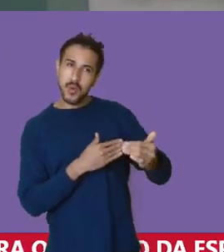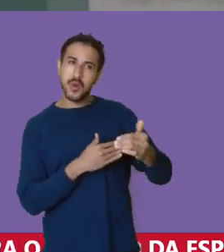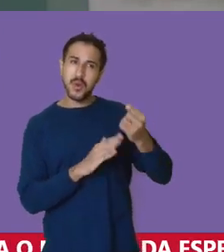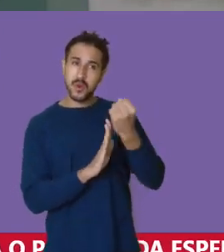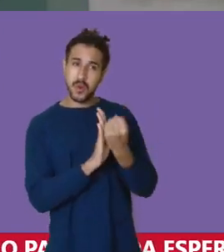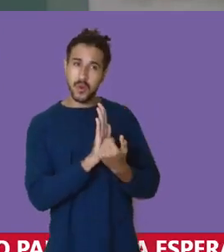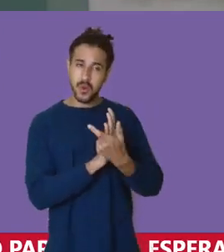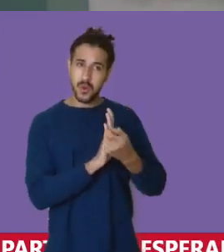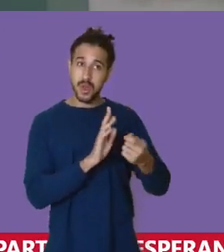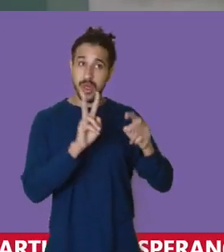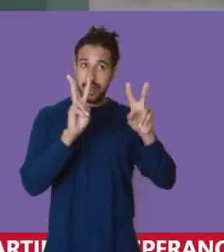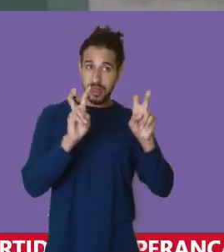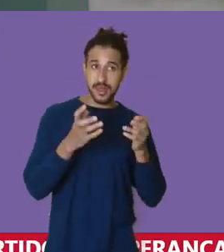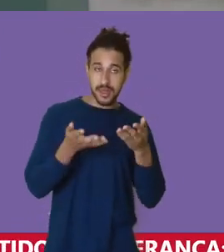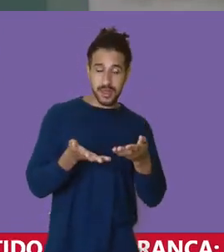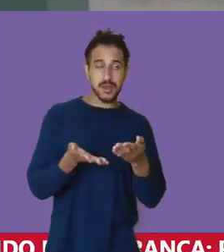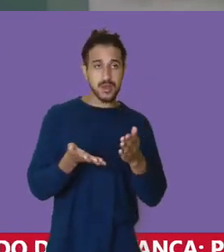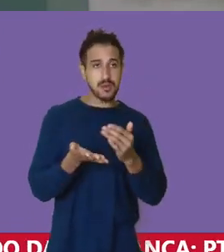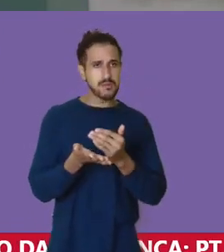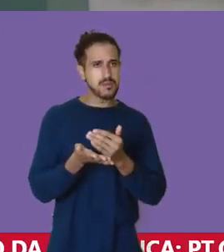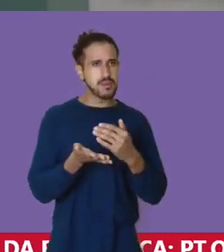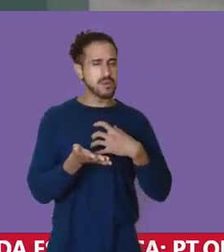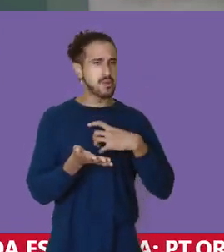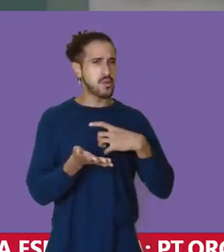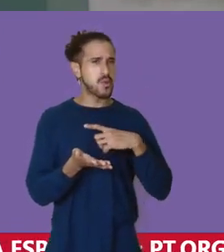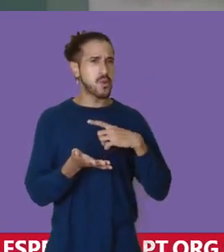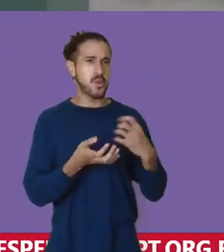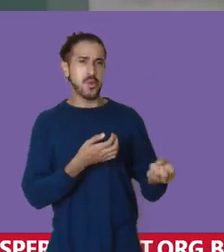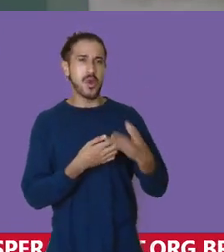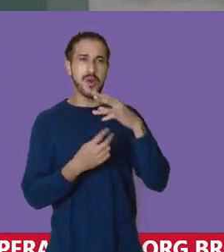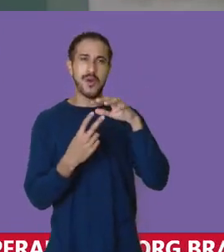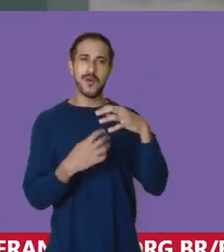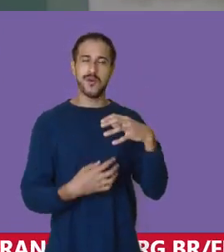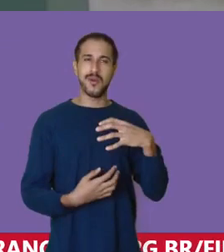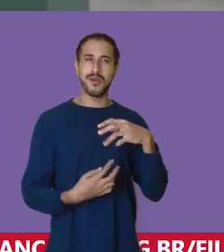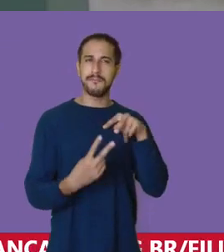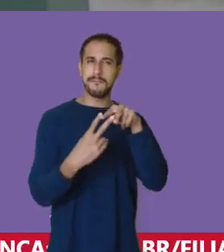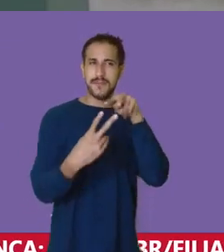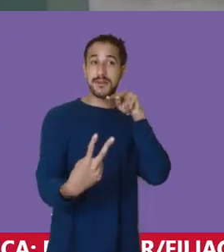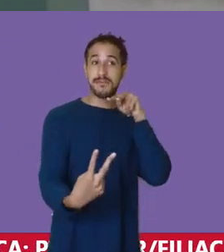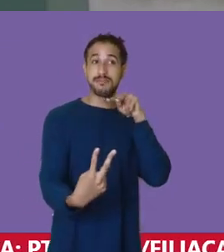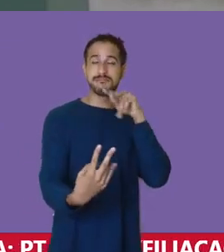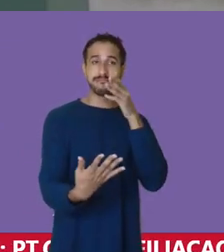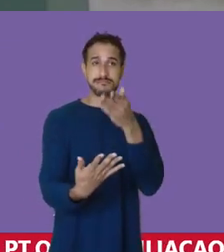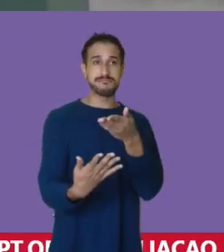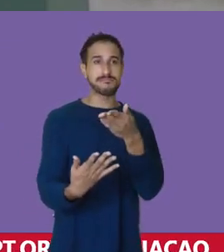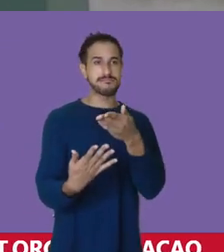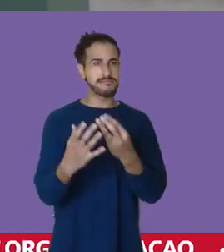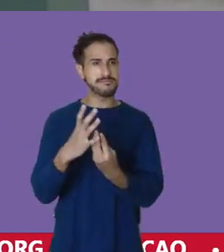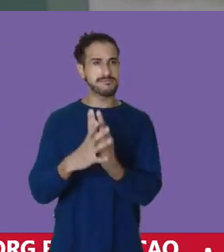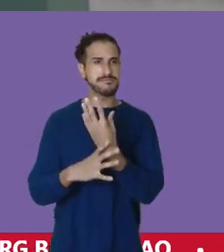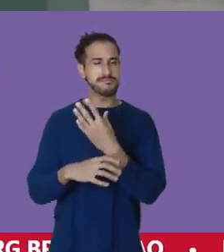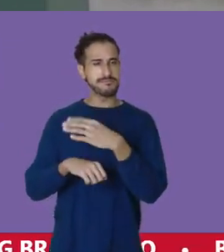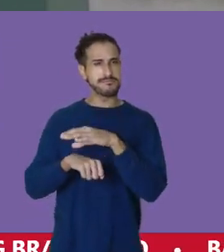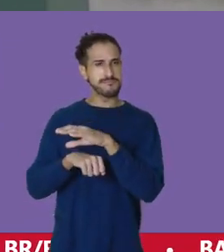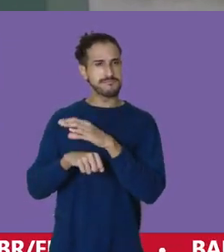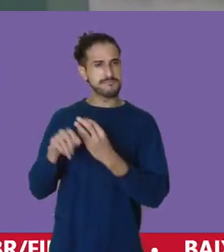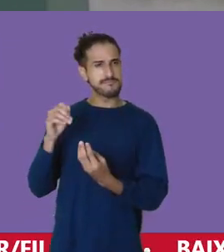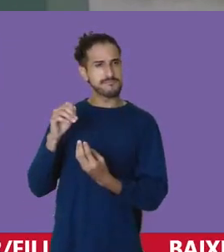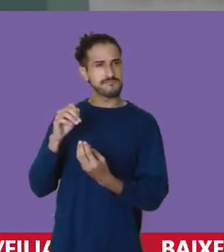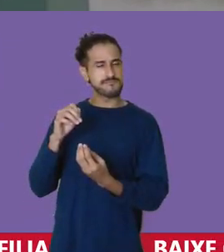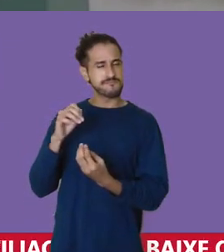XX, isso toma uma outra forma nessa figura da Constituição de direitos,